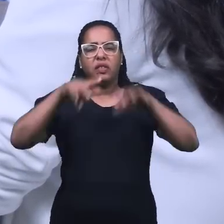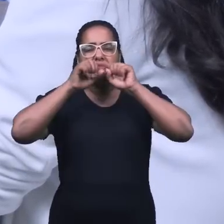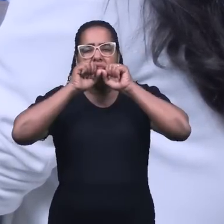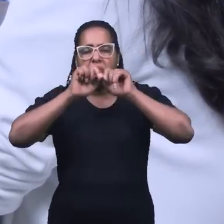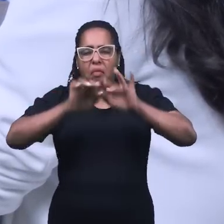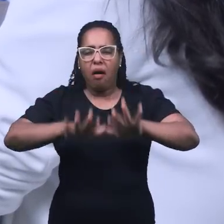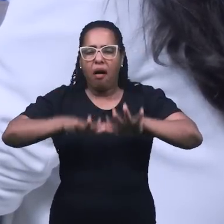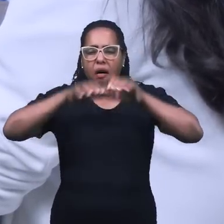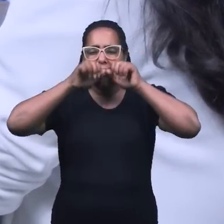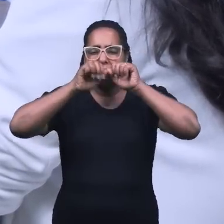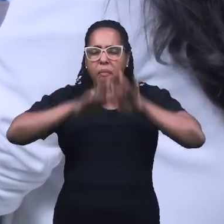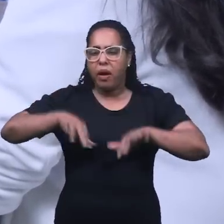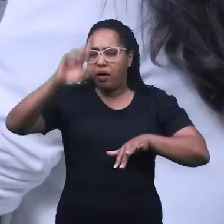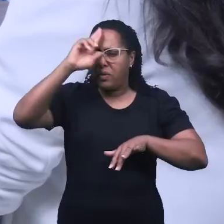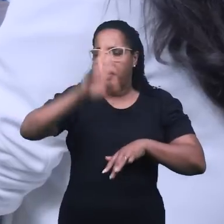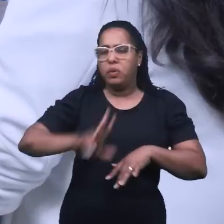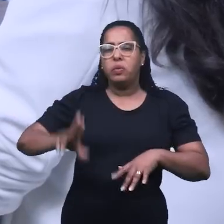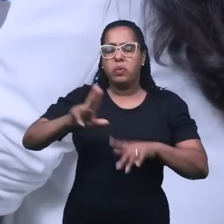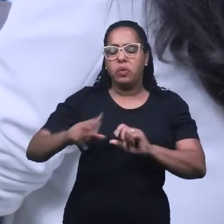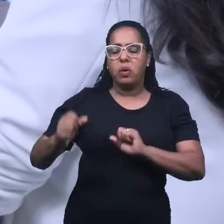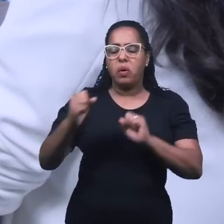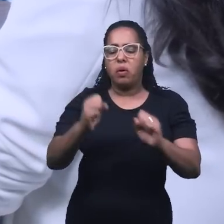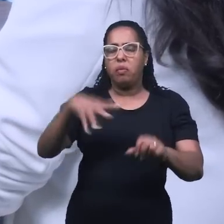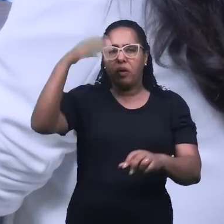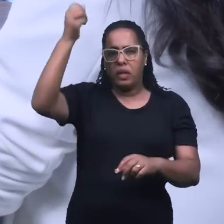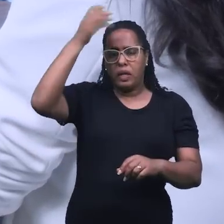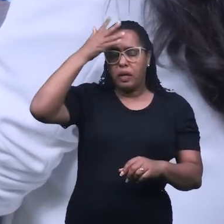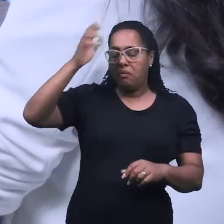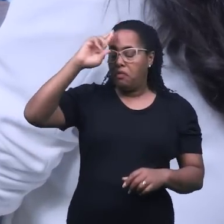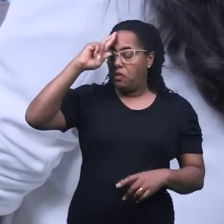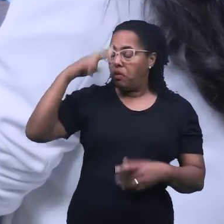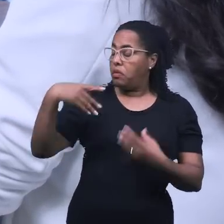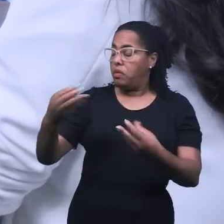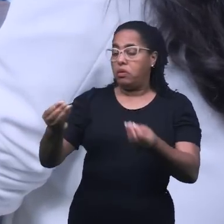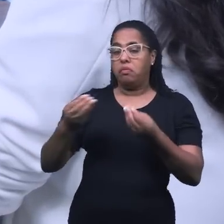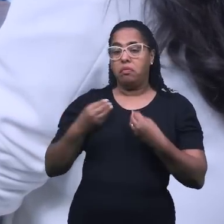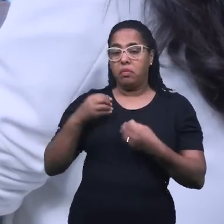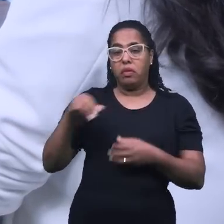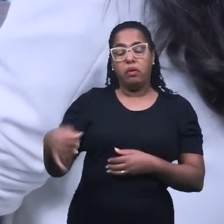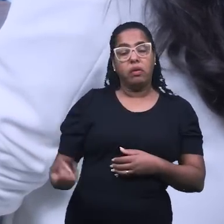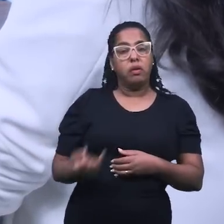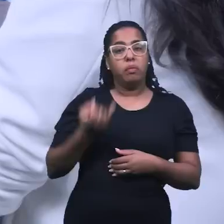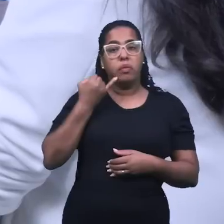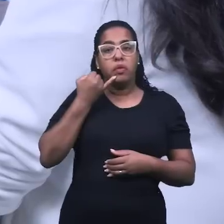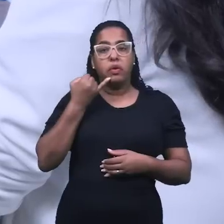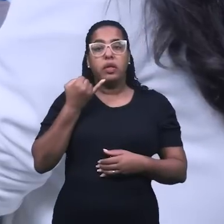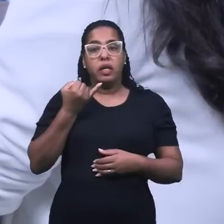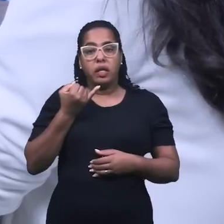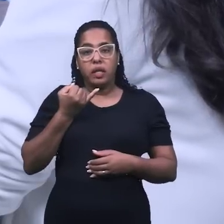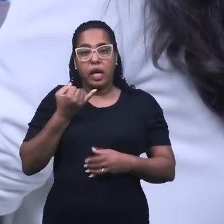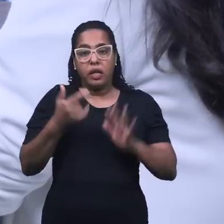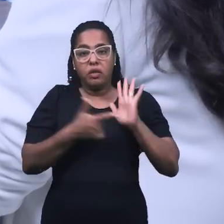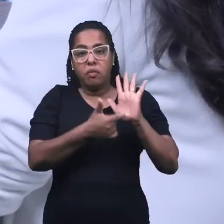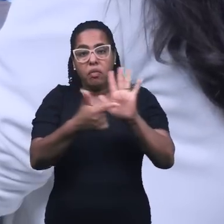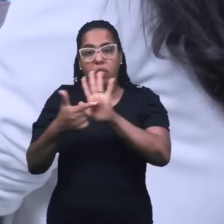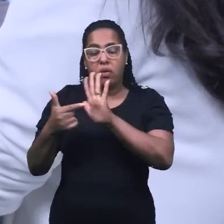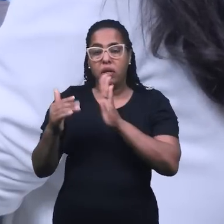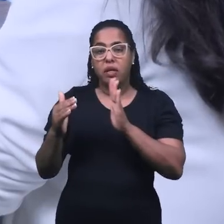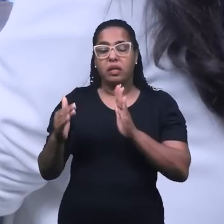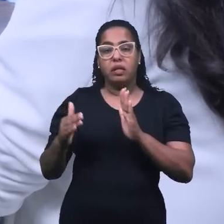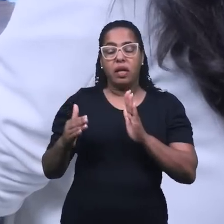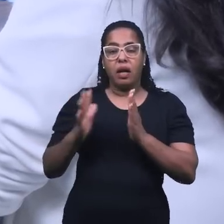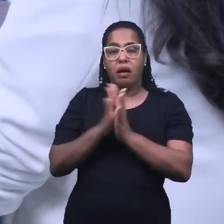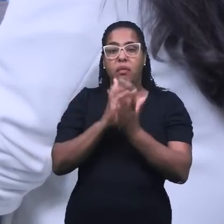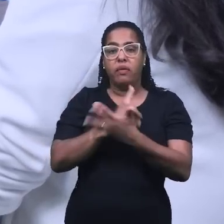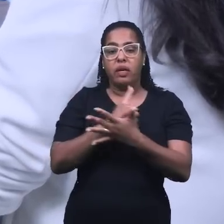que são muito abençoadas pelo Senhor, muito usadas. O Senhor me deu essa oportunidade de falar da palavra